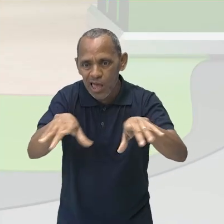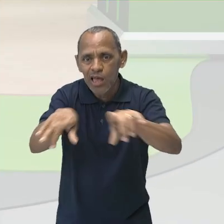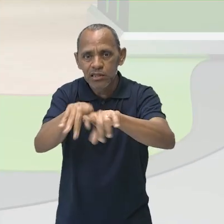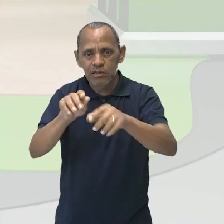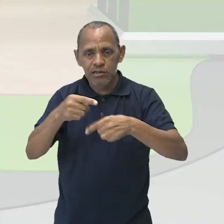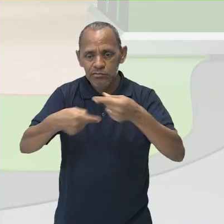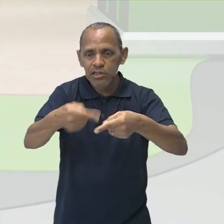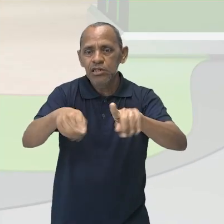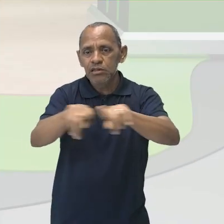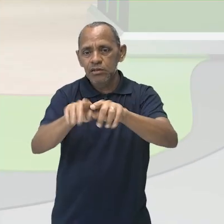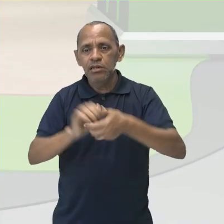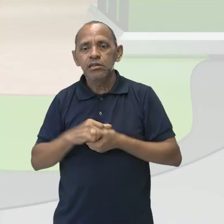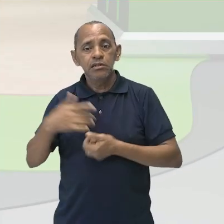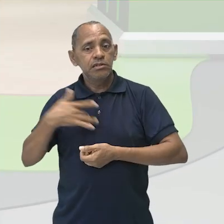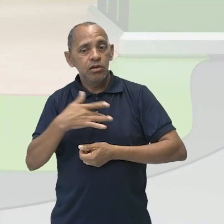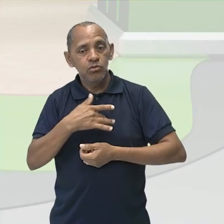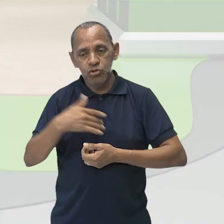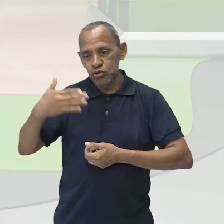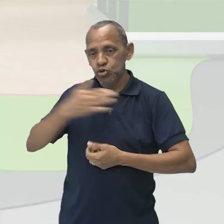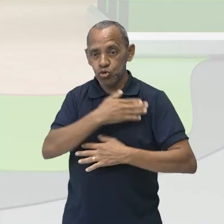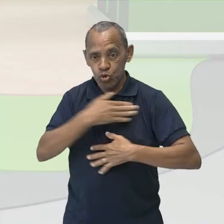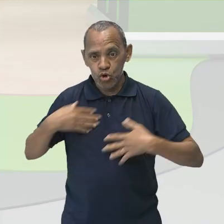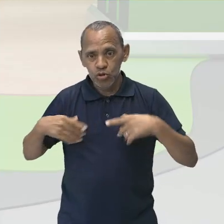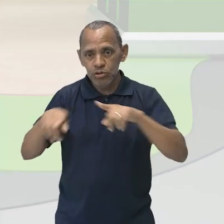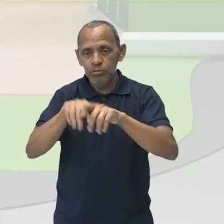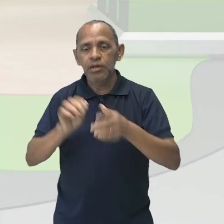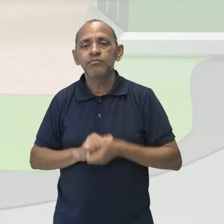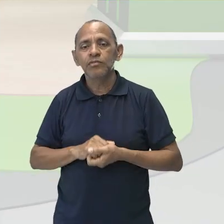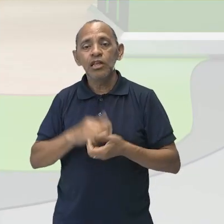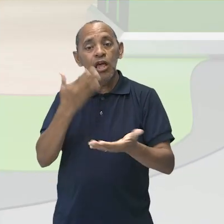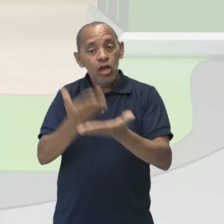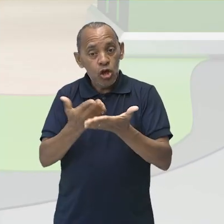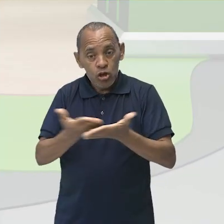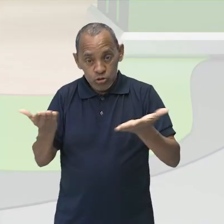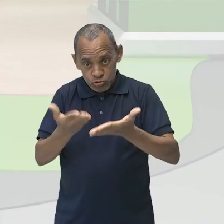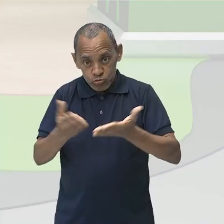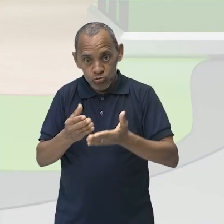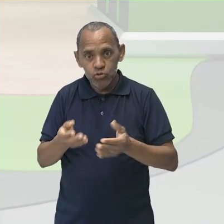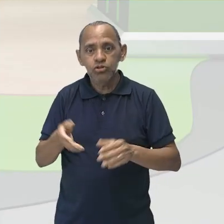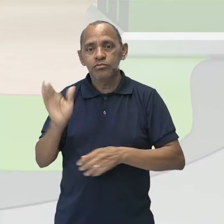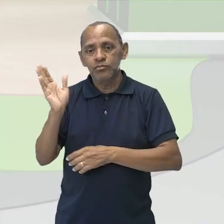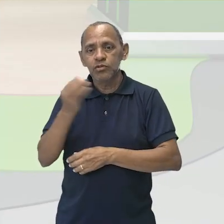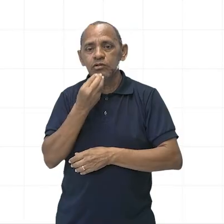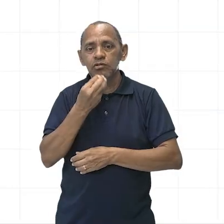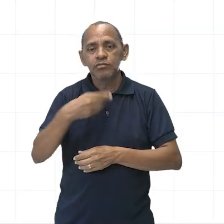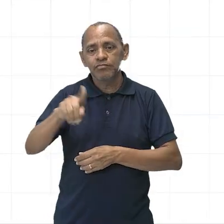e a saúde dos organismos. E essa foi a nossa aula de hoje.